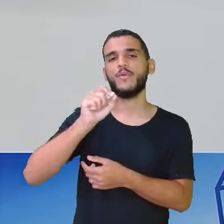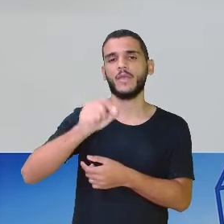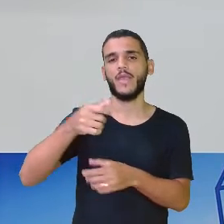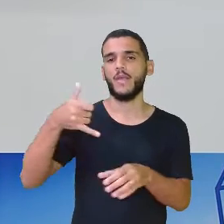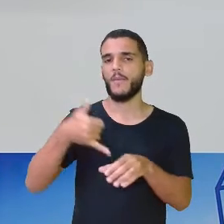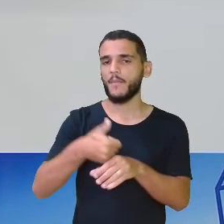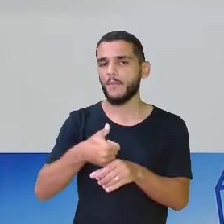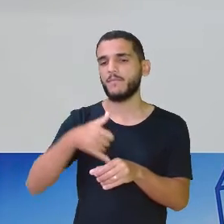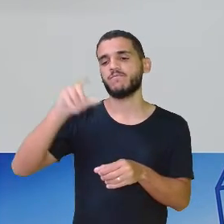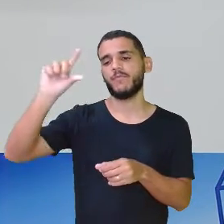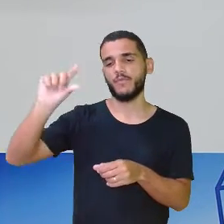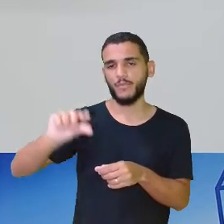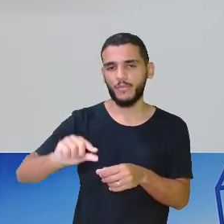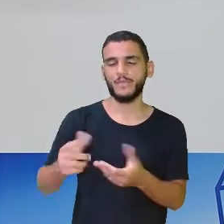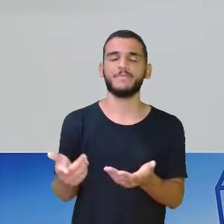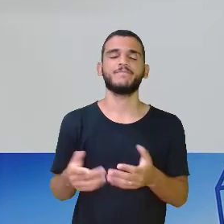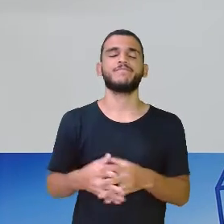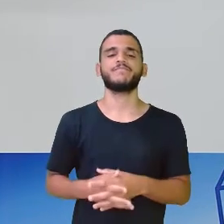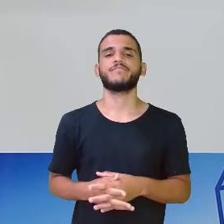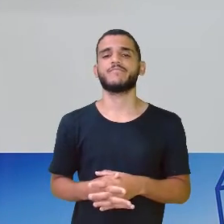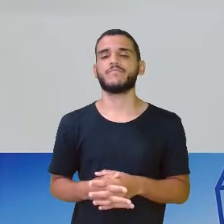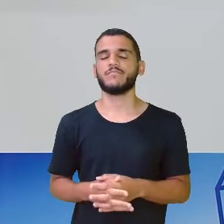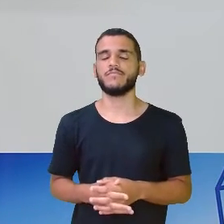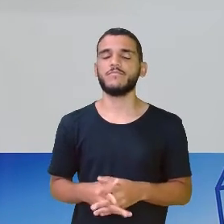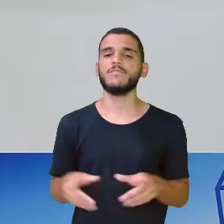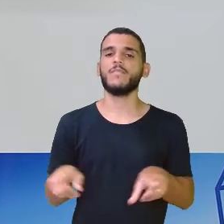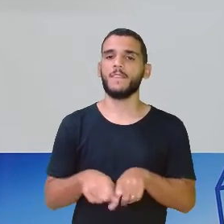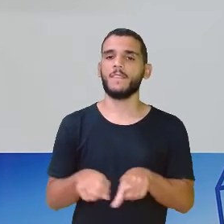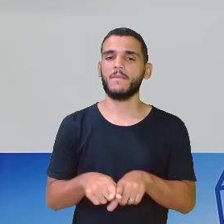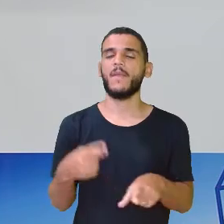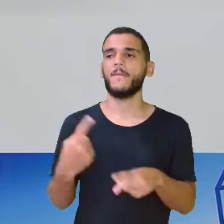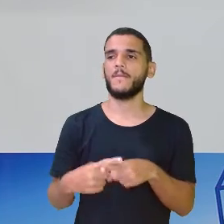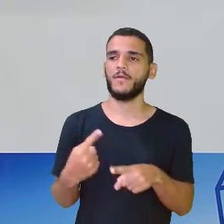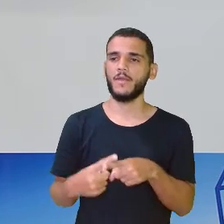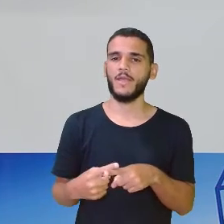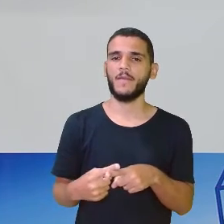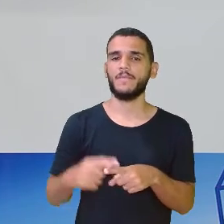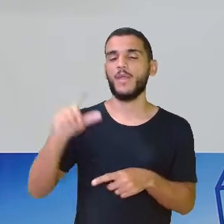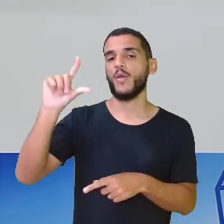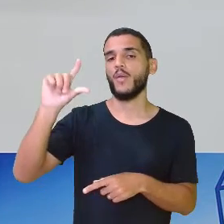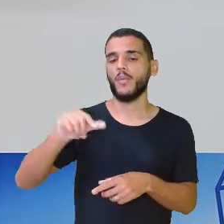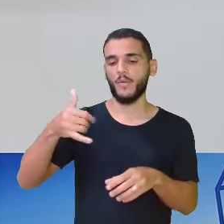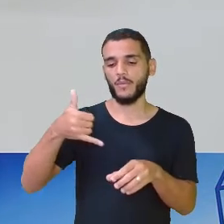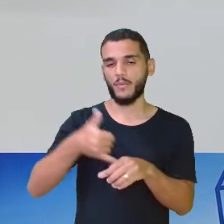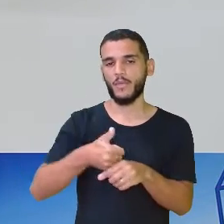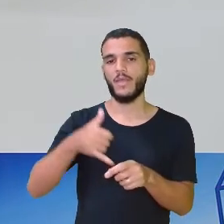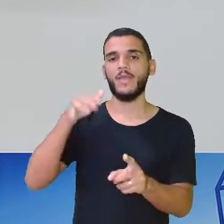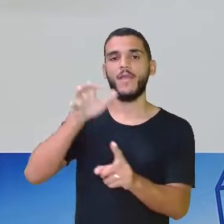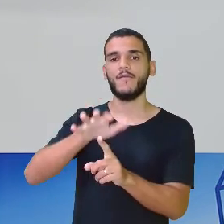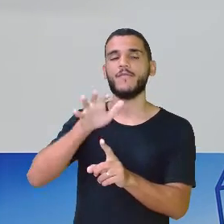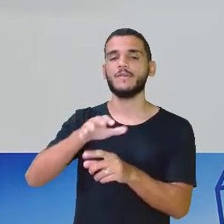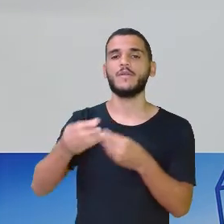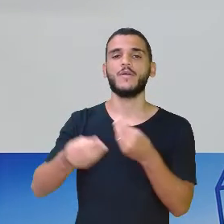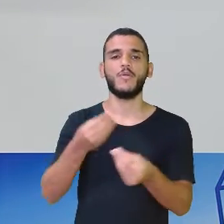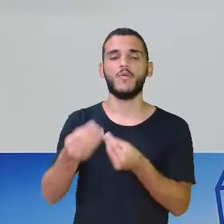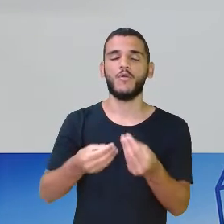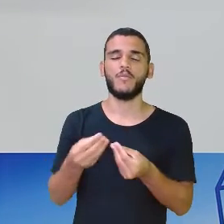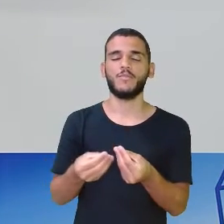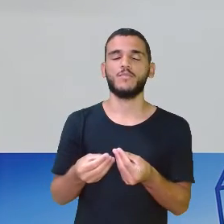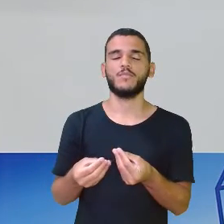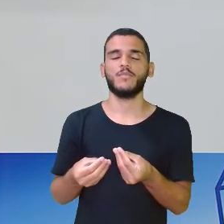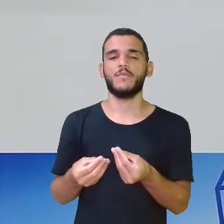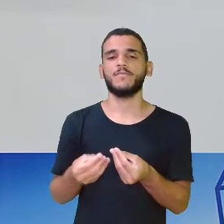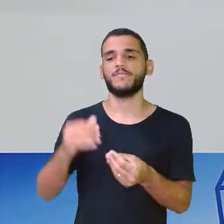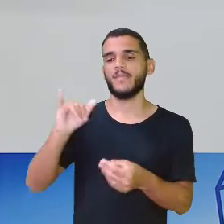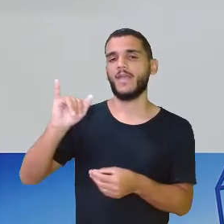fez com que recuasse um pouco. E por que a baixa do preço de combustível ela influencia na redução da inflação? Porque